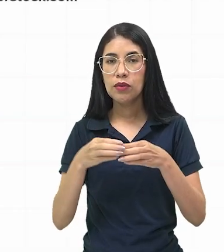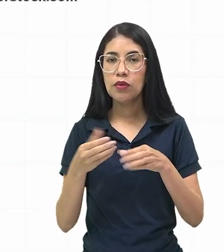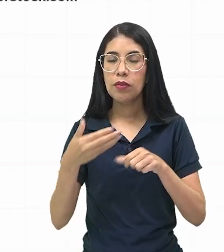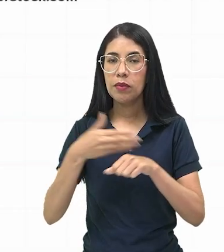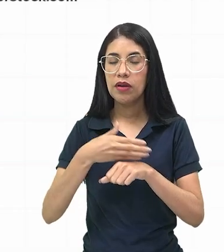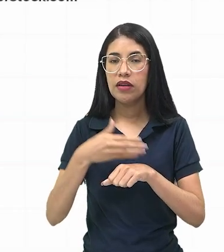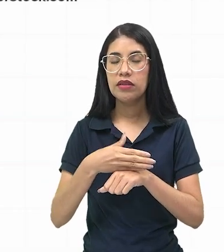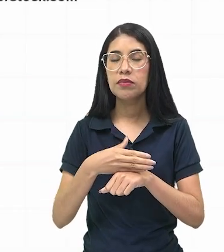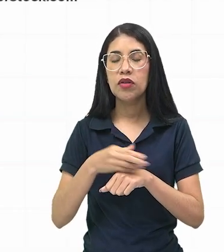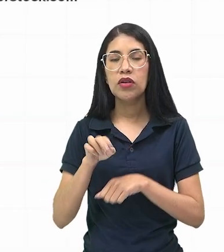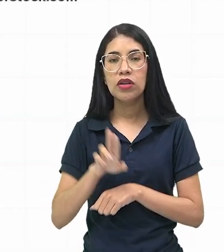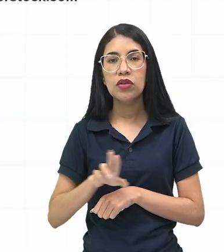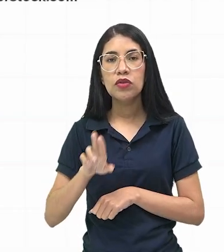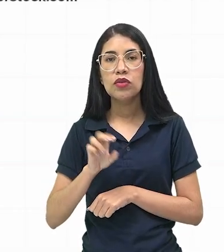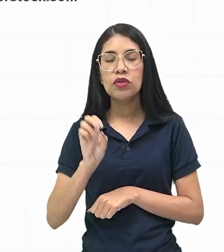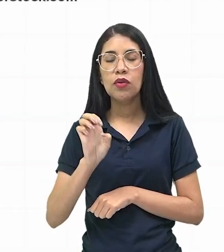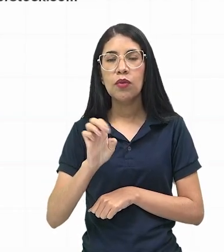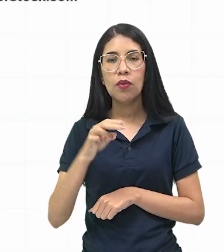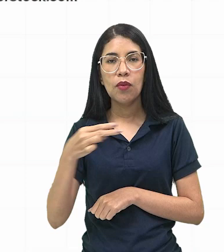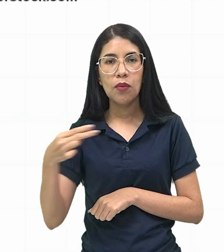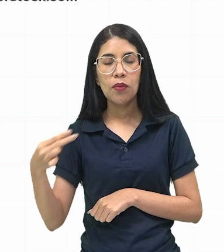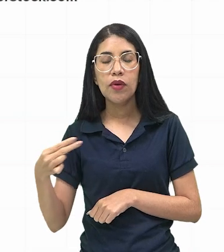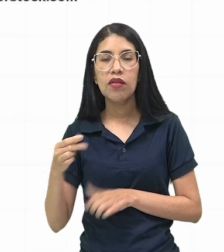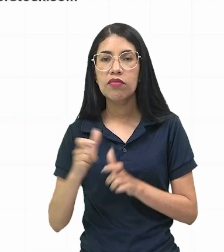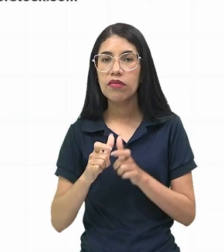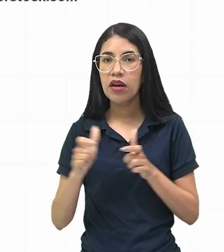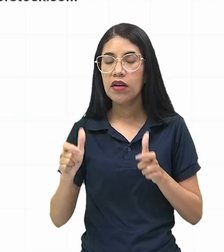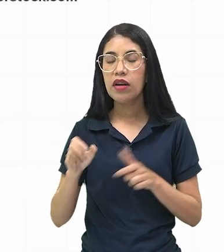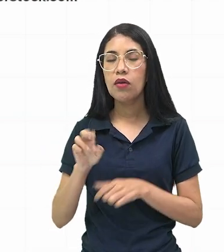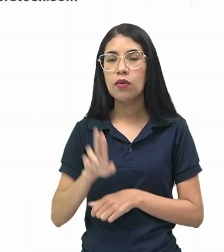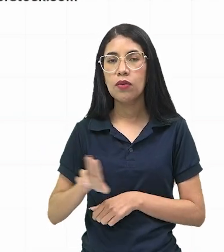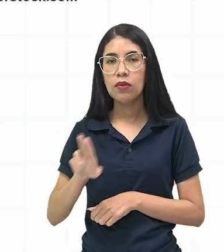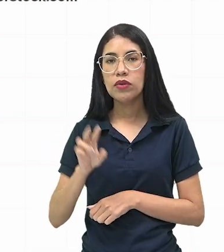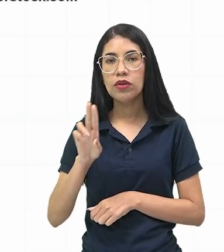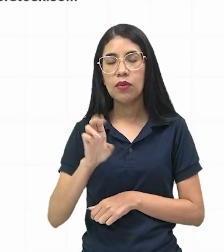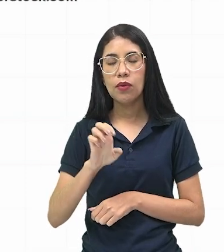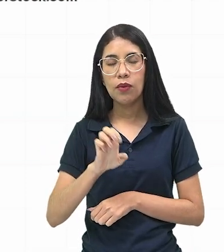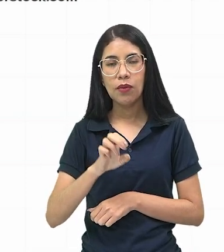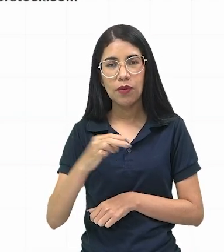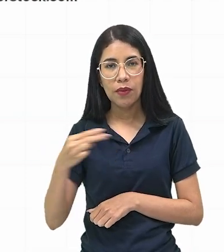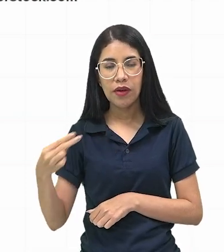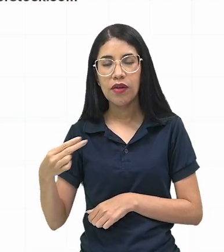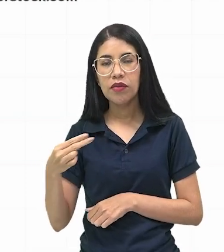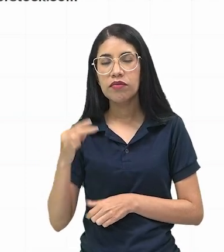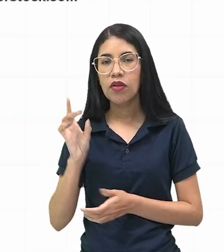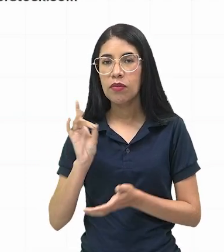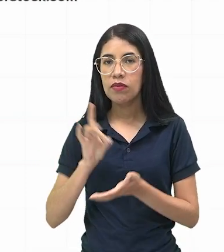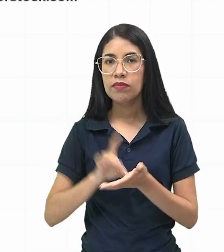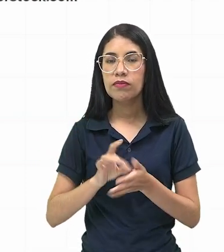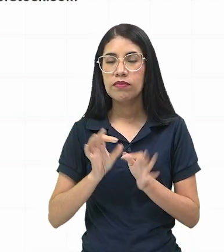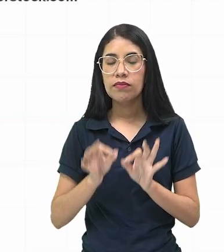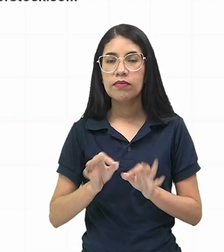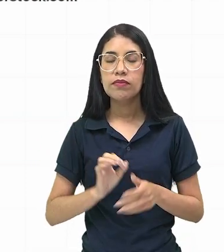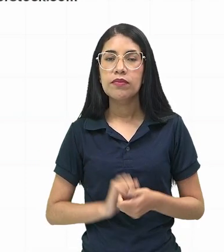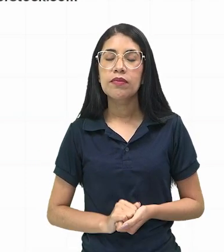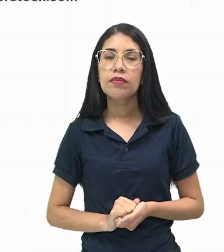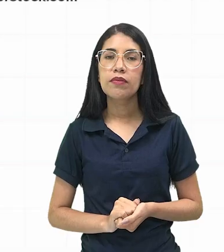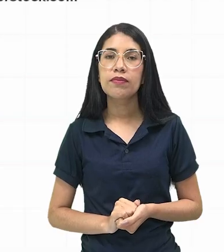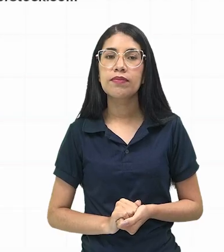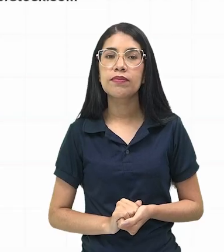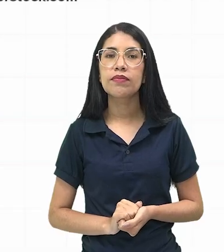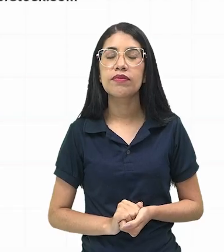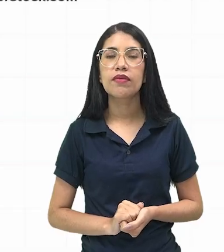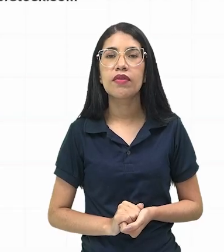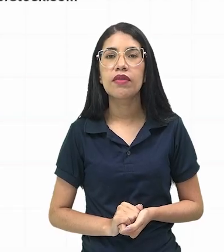neste caso aqui, utilizam o euro, né? A maioria deles utilizam o euro como moeda oficial. Deu para a gente